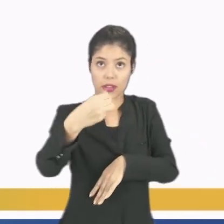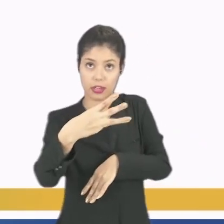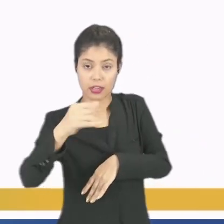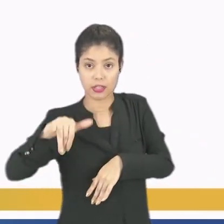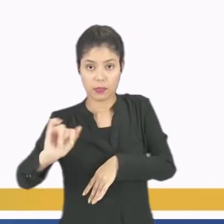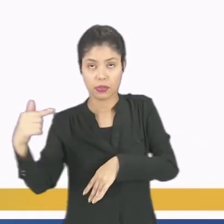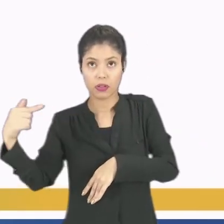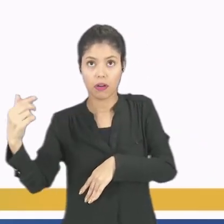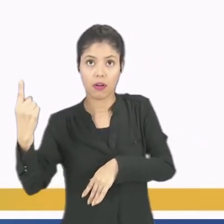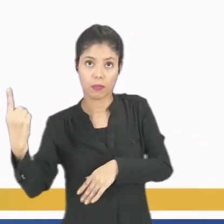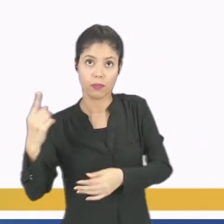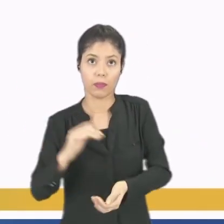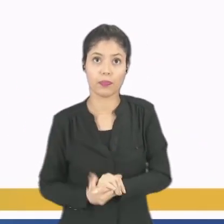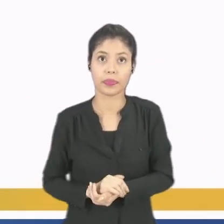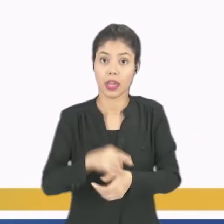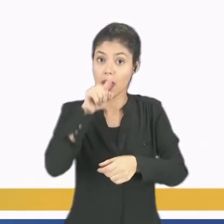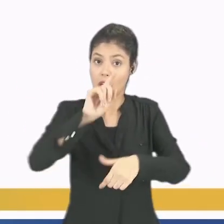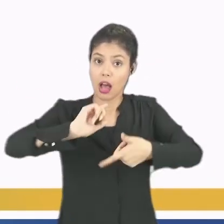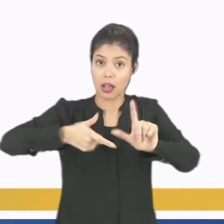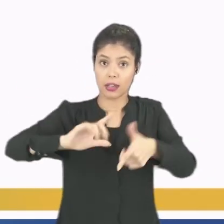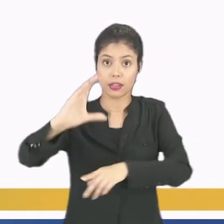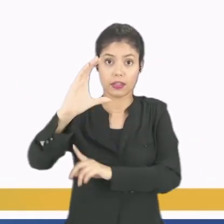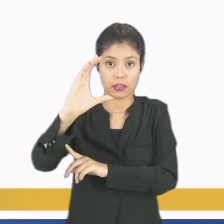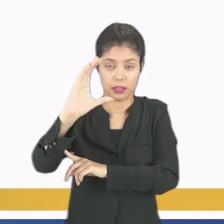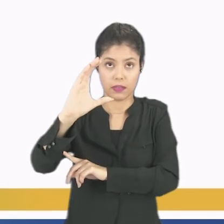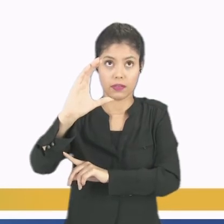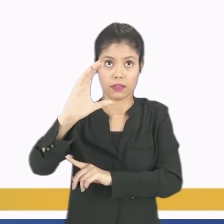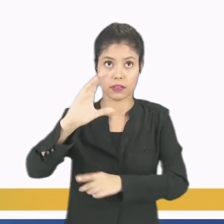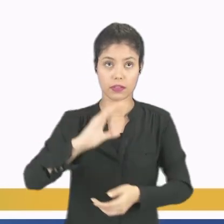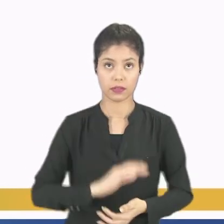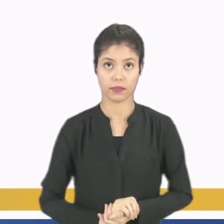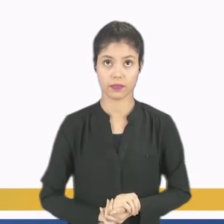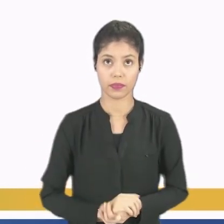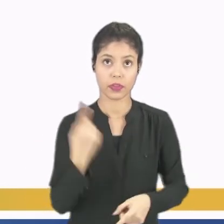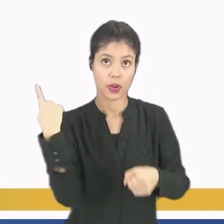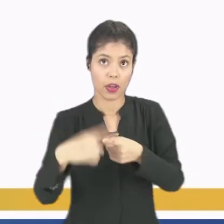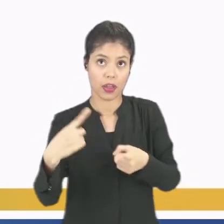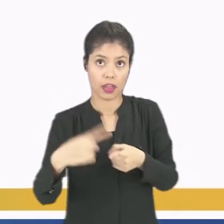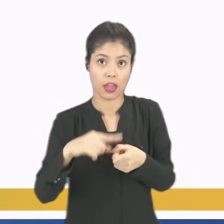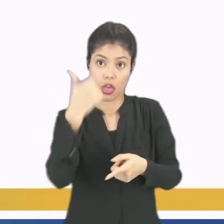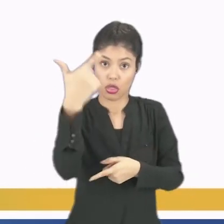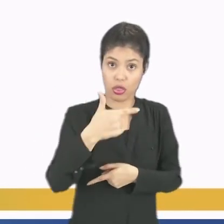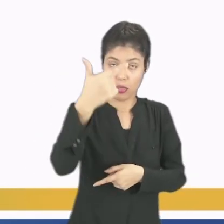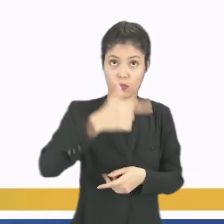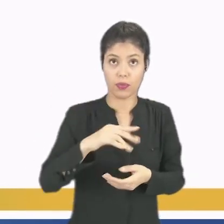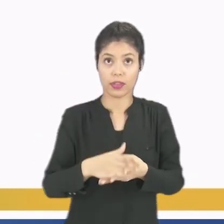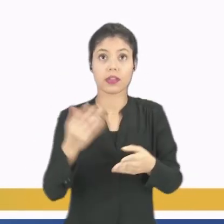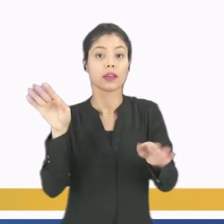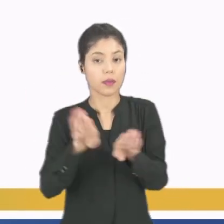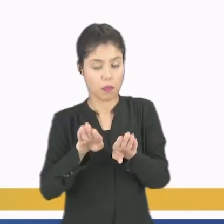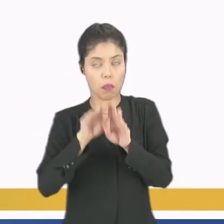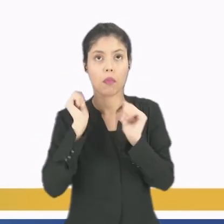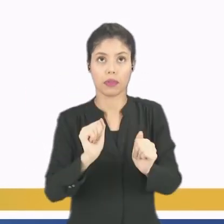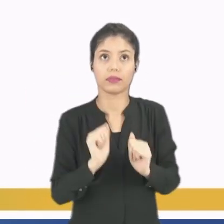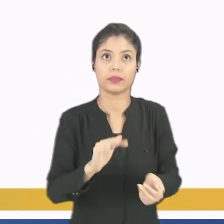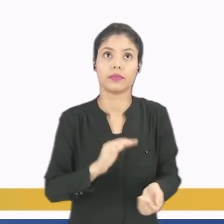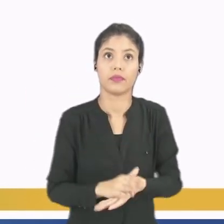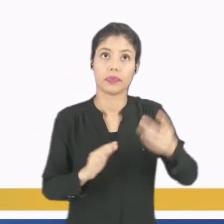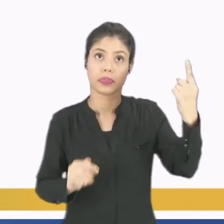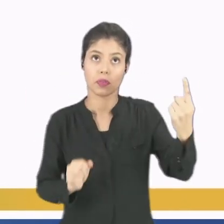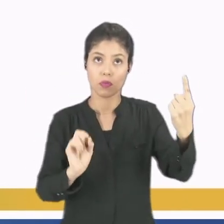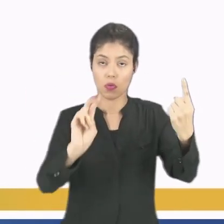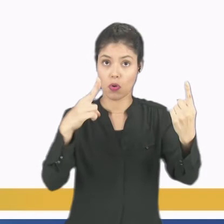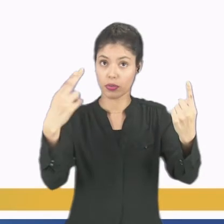ou y igual a 1. Então, nesse caso aqui, é a alternativa C, porque eu vou ter duas possibilidades, tá? 1